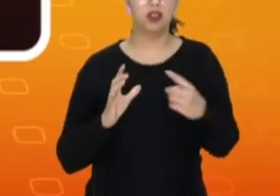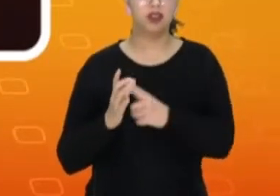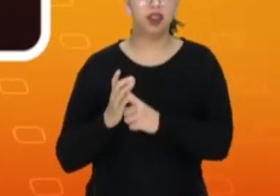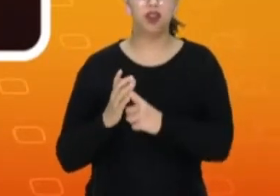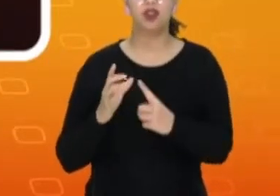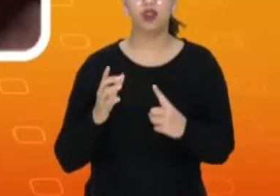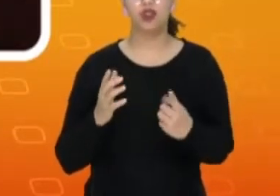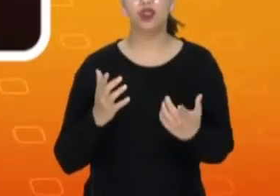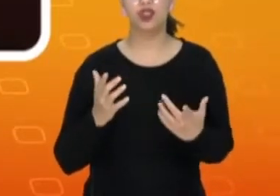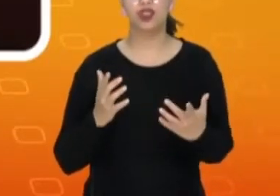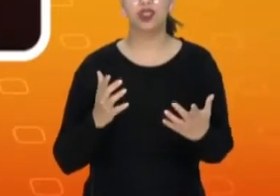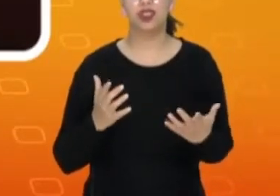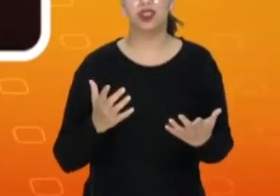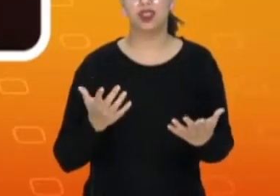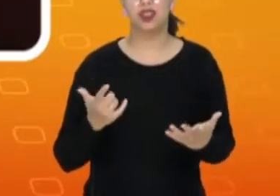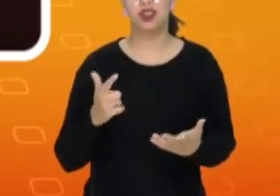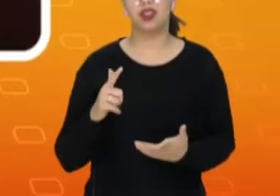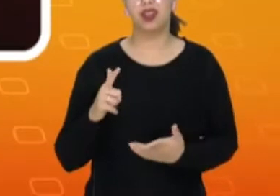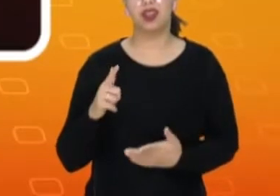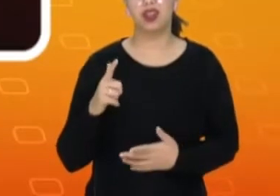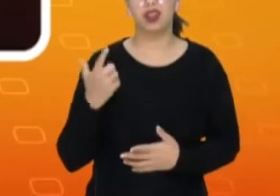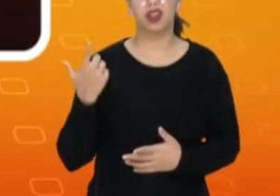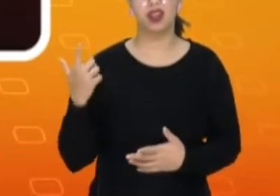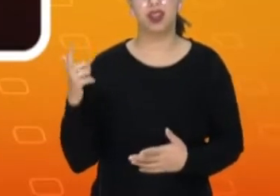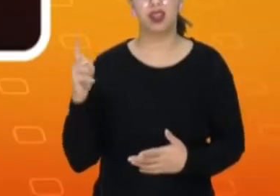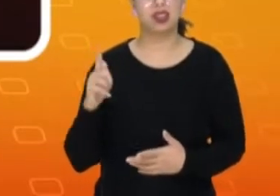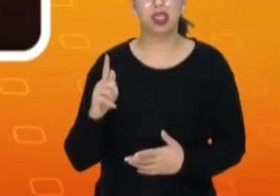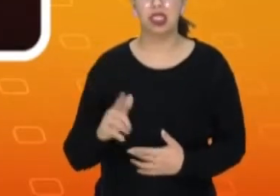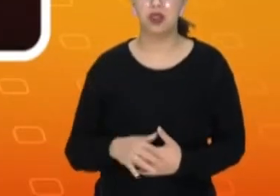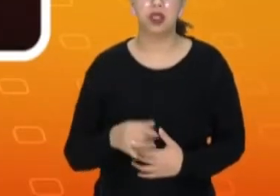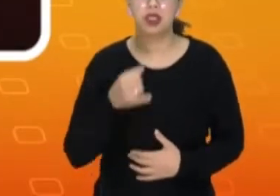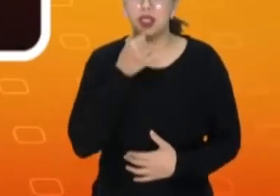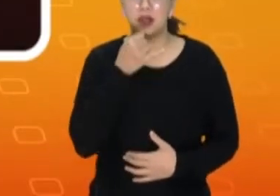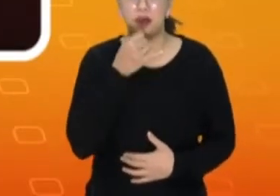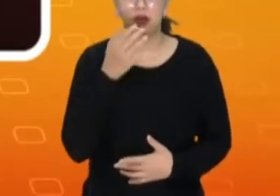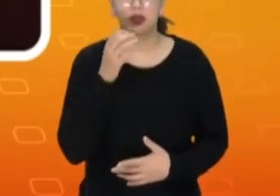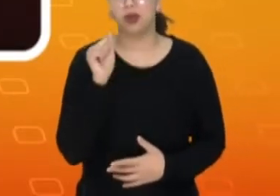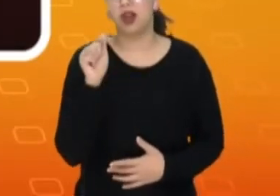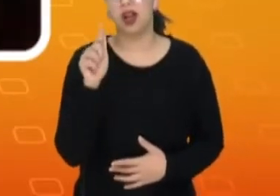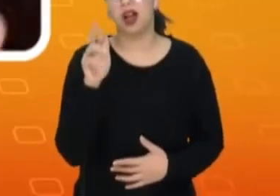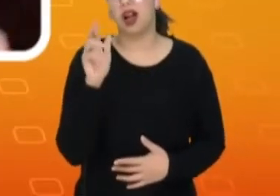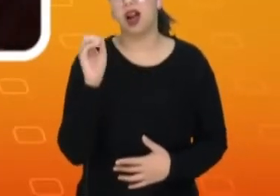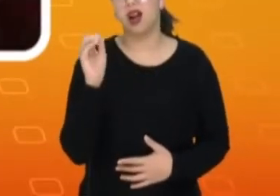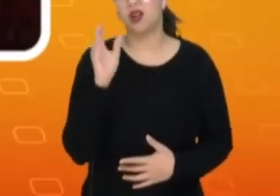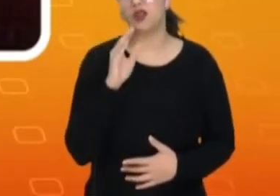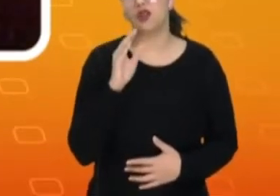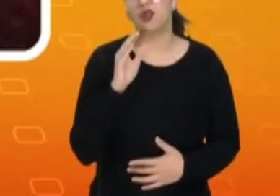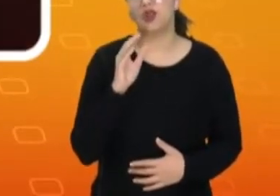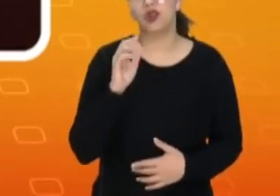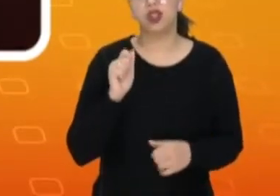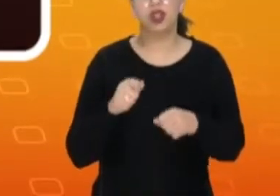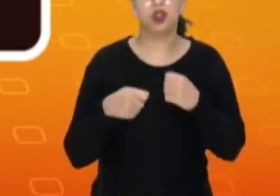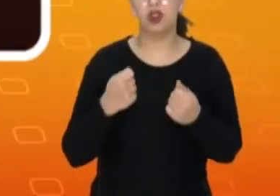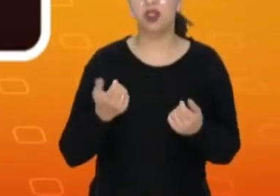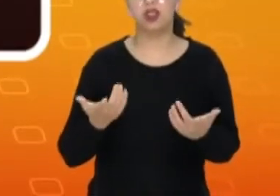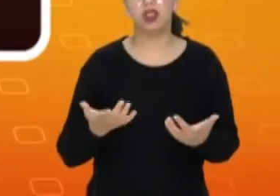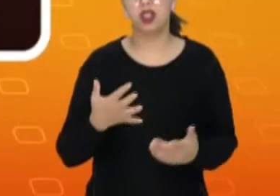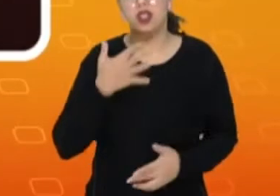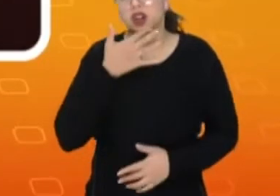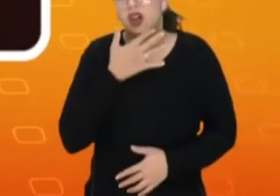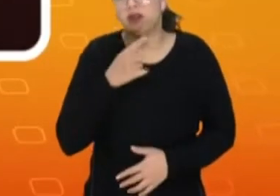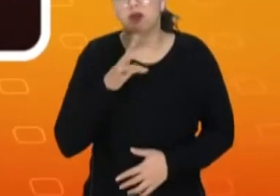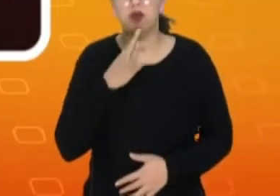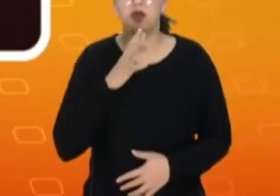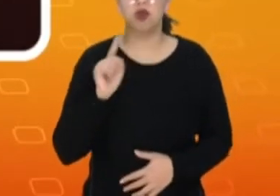inclusive de grandes companhias, por exemplo, do mercado do agronegócio. E esse cara não conhece, obviamente, muito a questão de